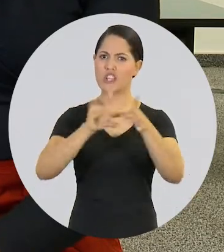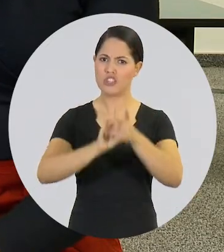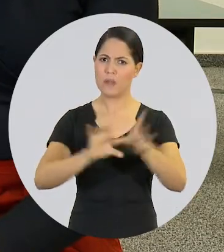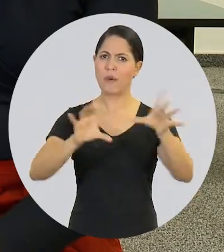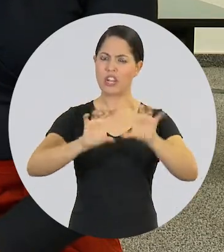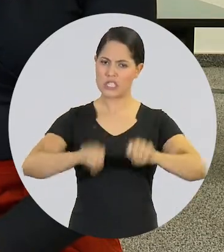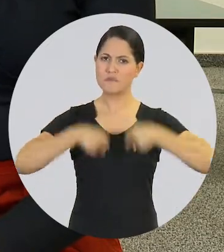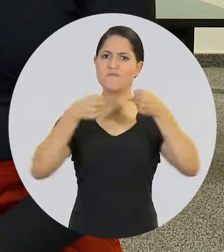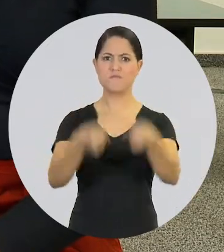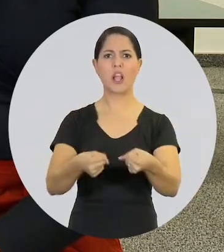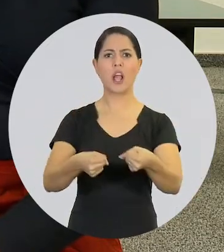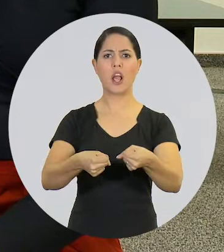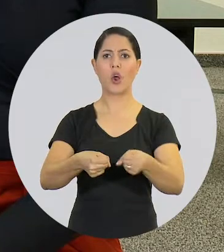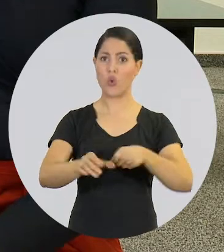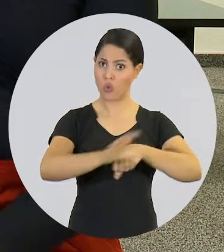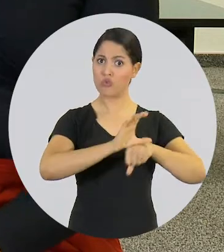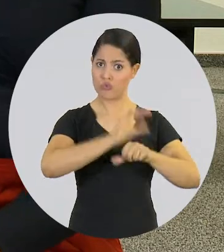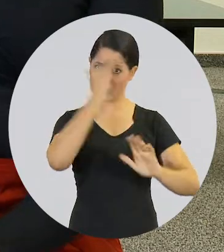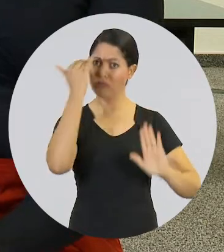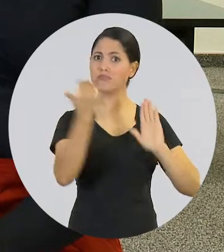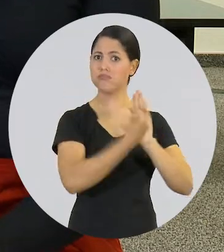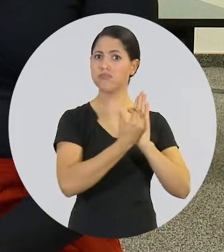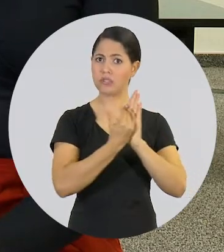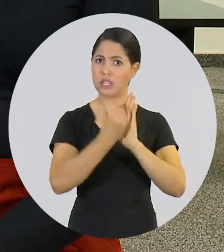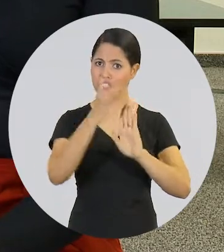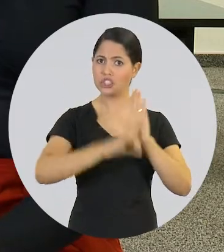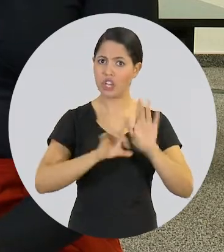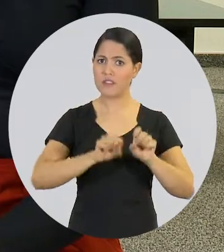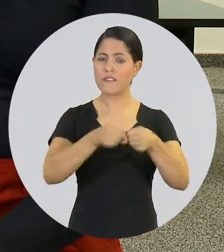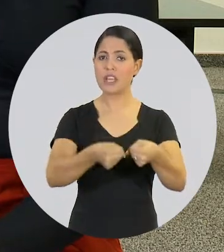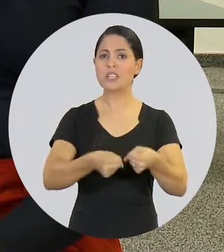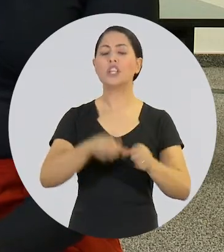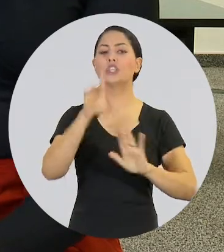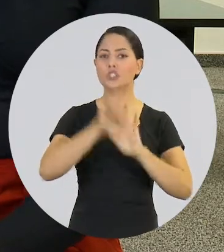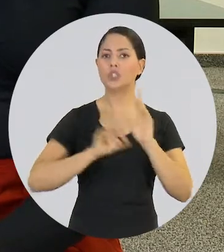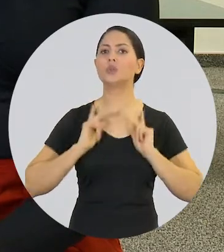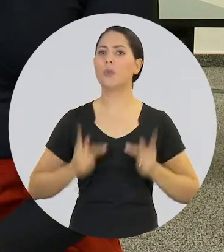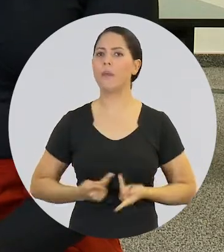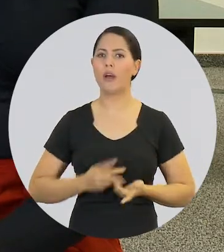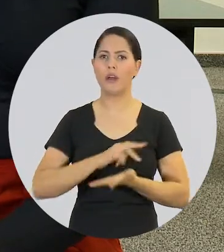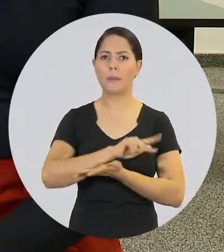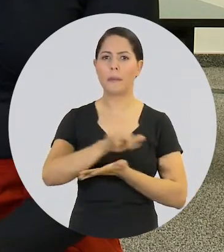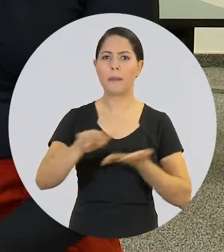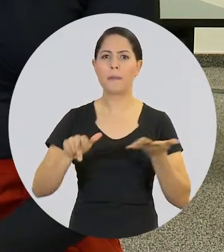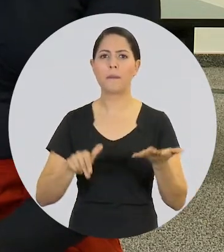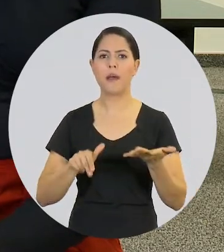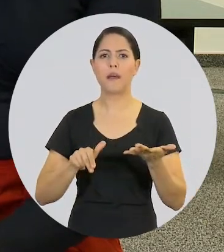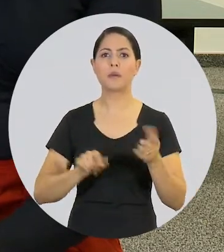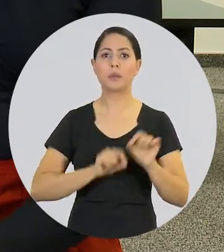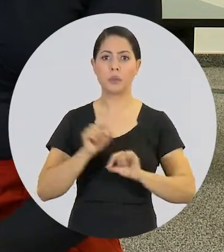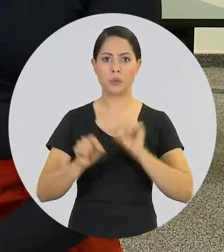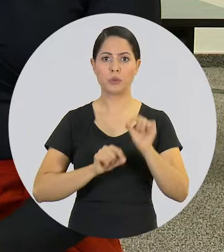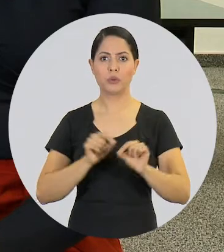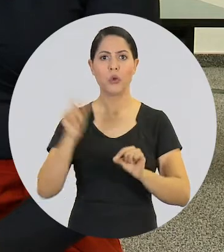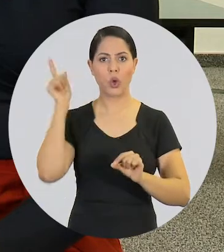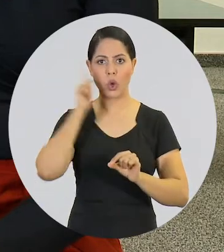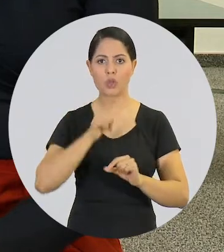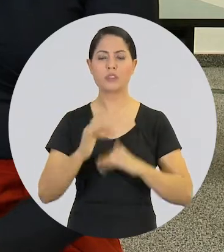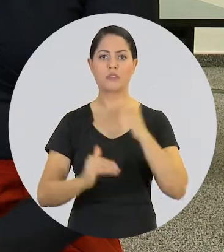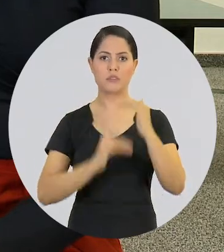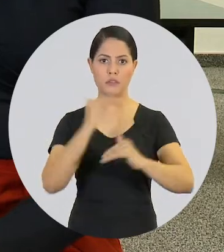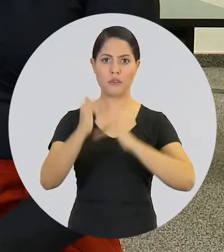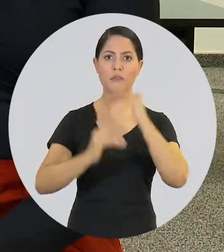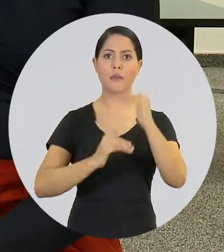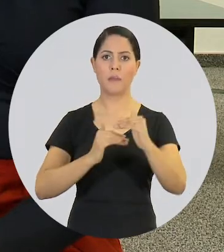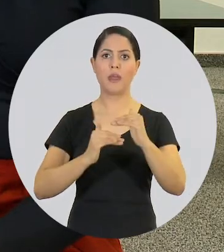pelo Estado Democrático de Direito, pela democracia, defesa da Constituição, tudo aquilo, direitos humanos, a busca